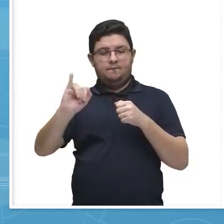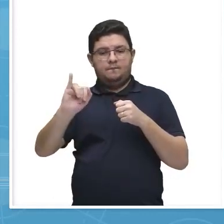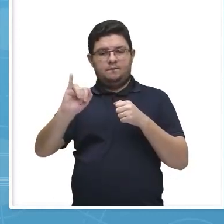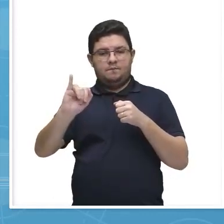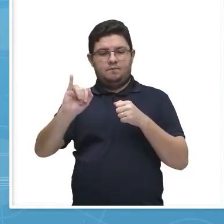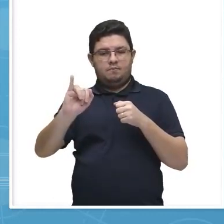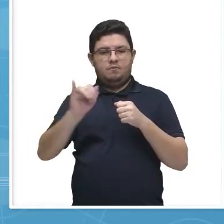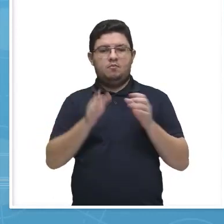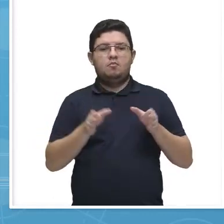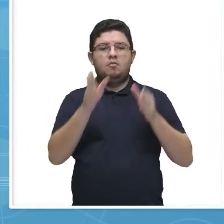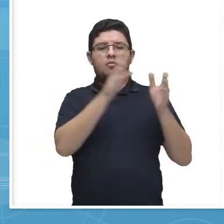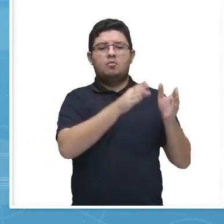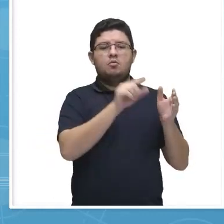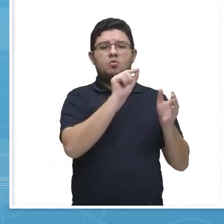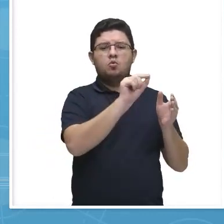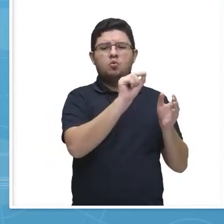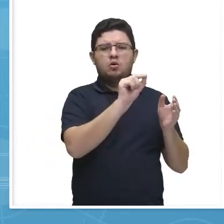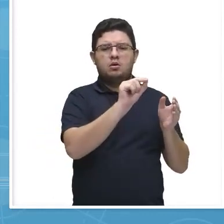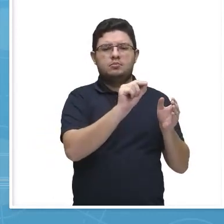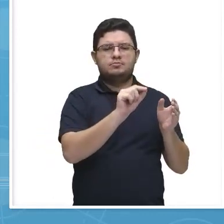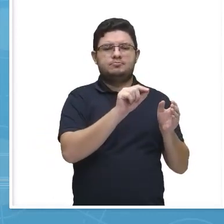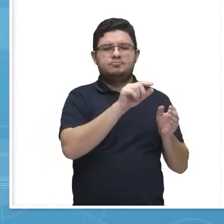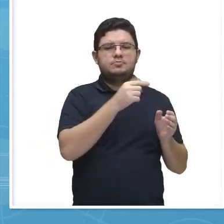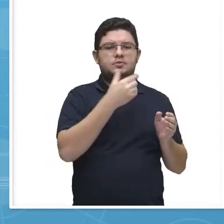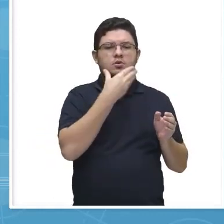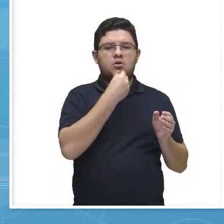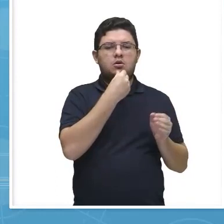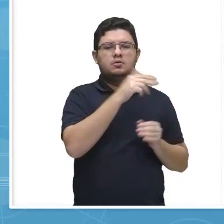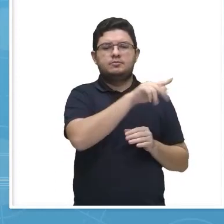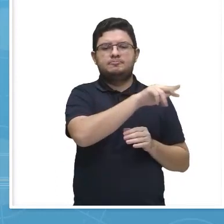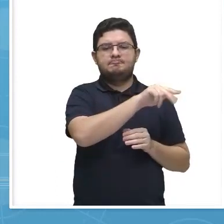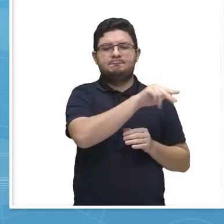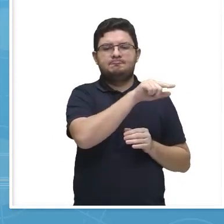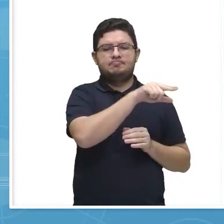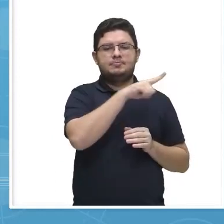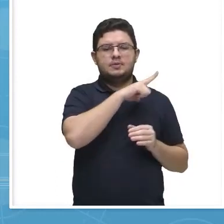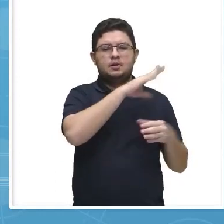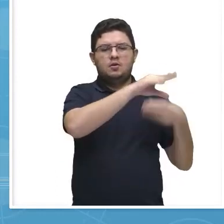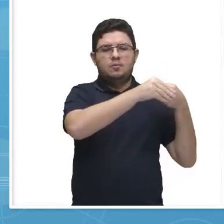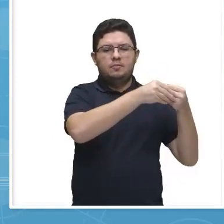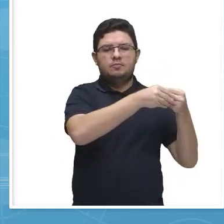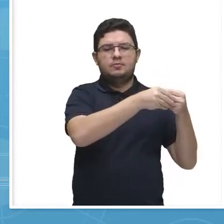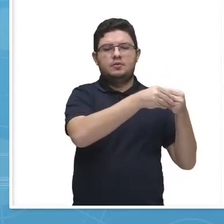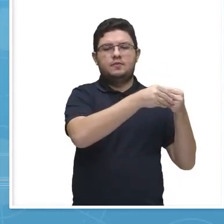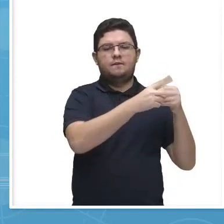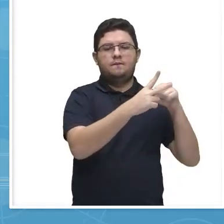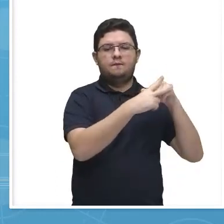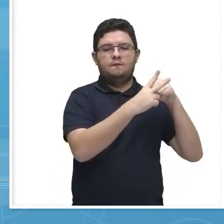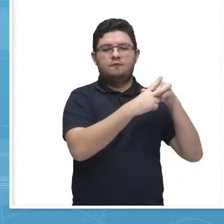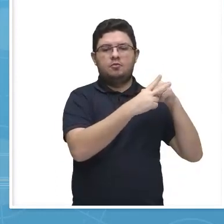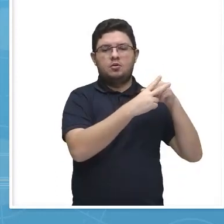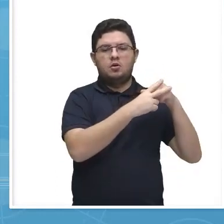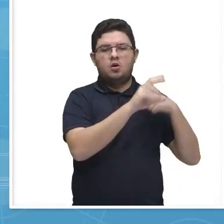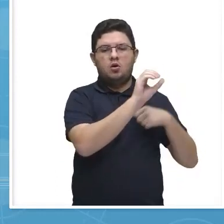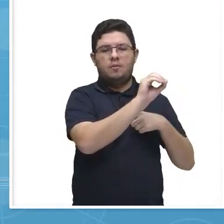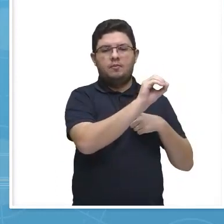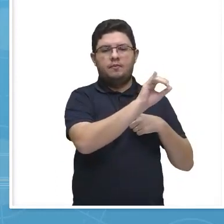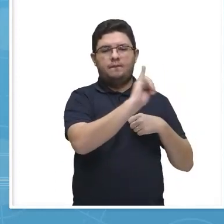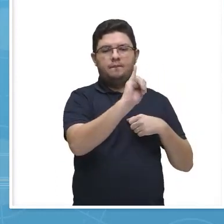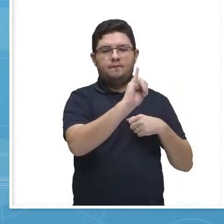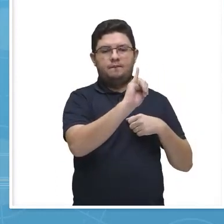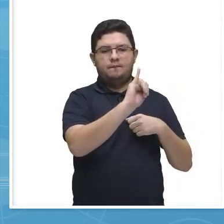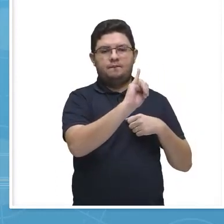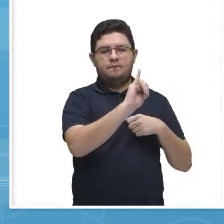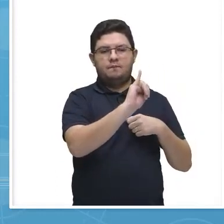quem? Com o irmão. Aqui eu tenho, então, um complemento verbal chamado objeto indireto.